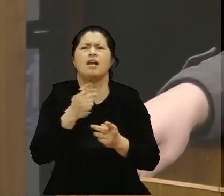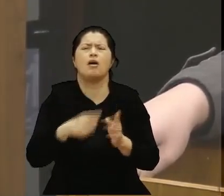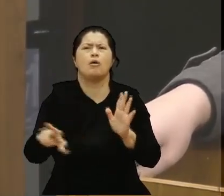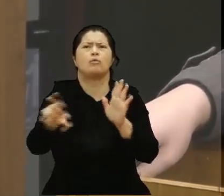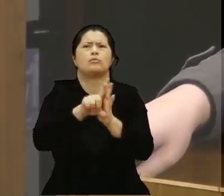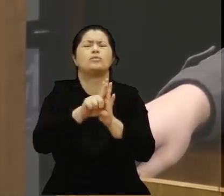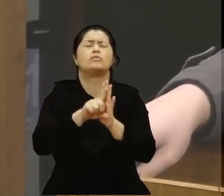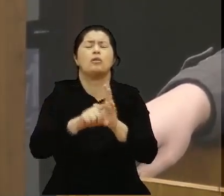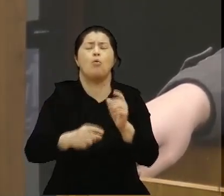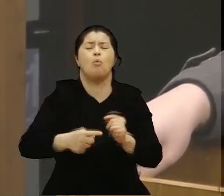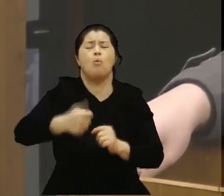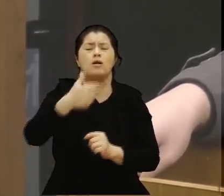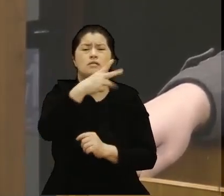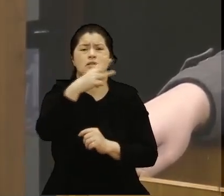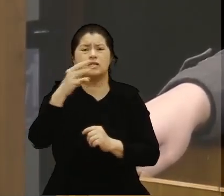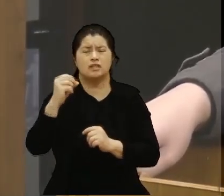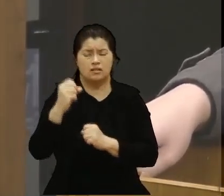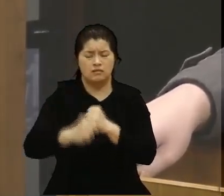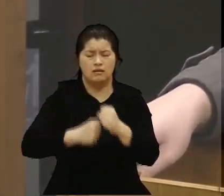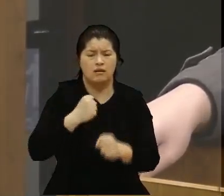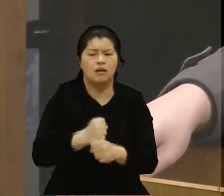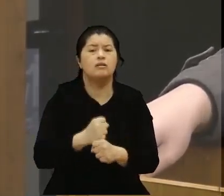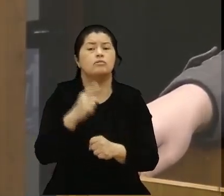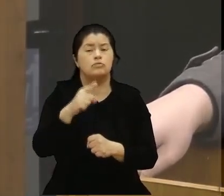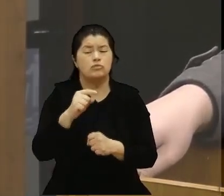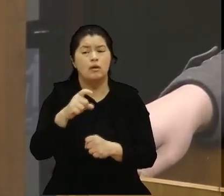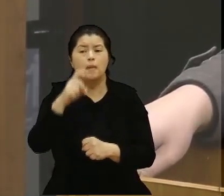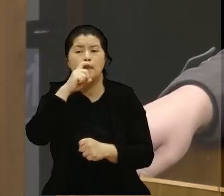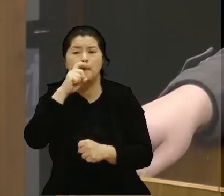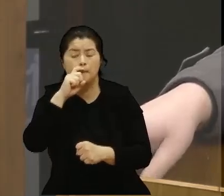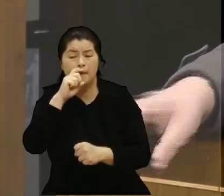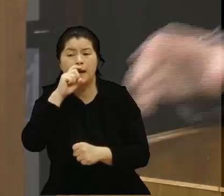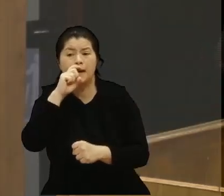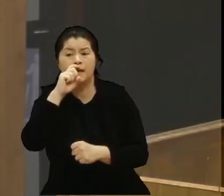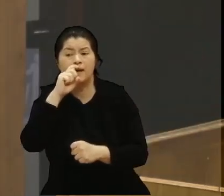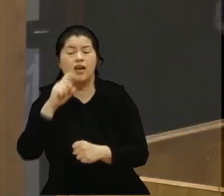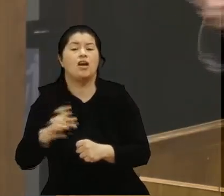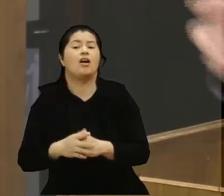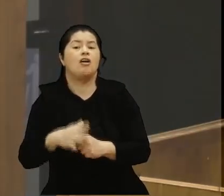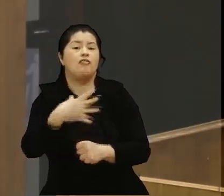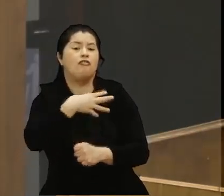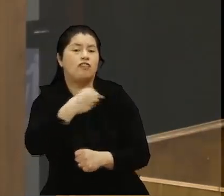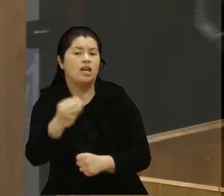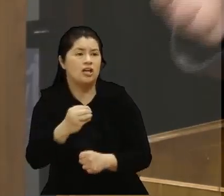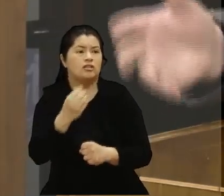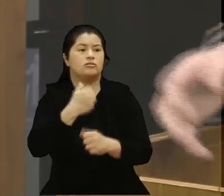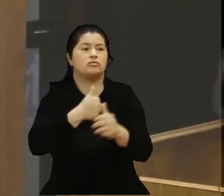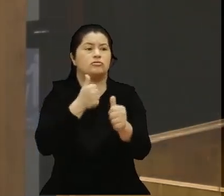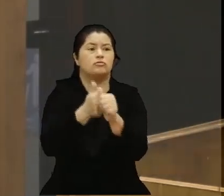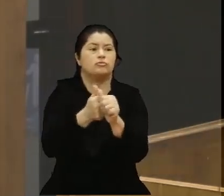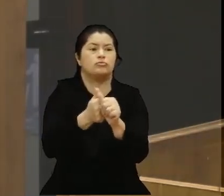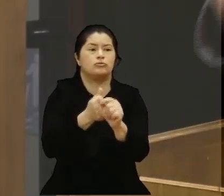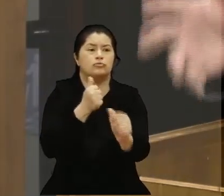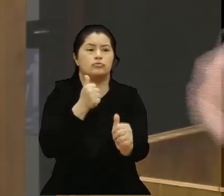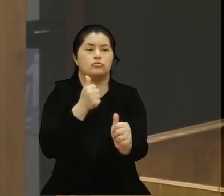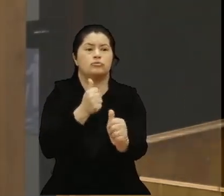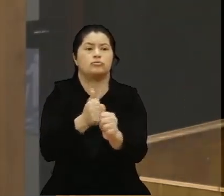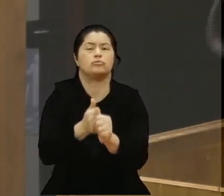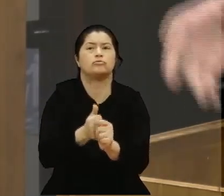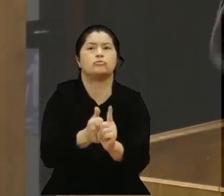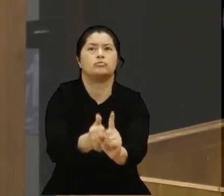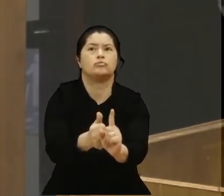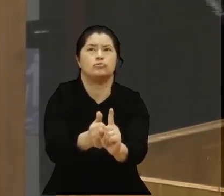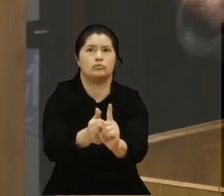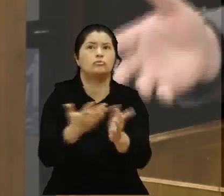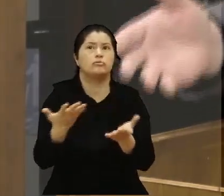quase 30 anos, se não é já há 30 anos, o senhor é pai de filhos atípicos. Não adianta vir falar aqui que a gente tem que pensar numa sociedade mais justa, igualitária,